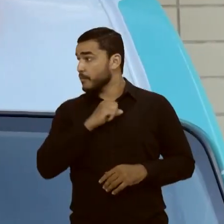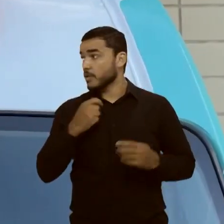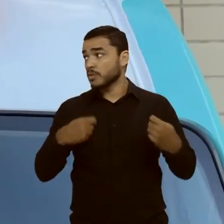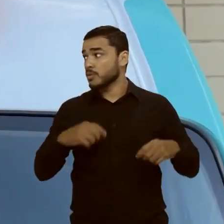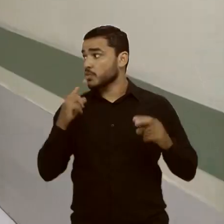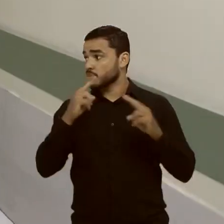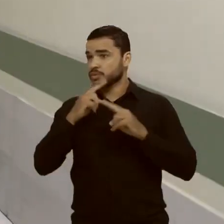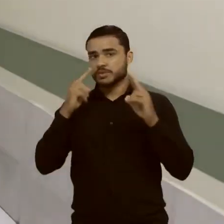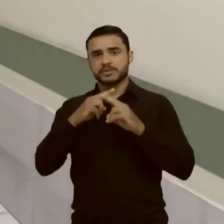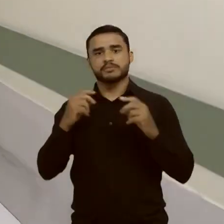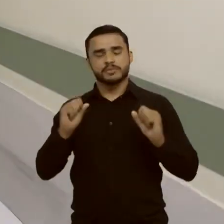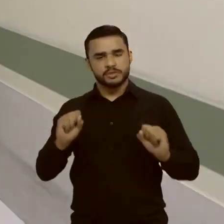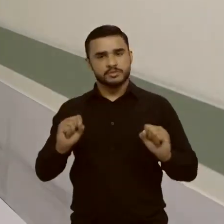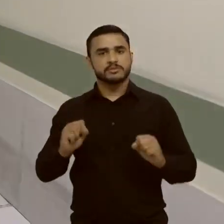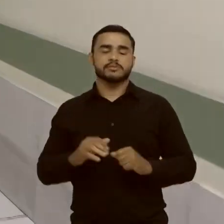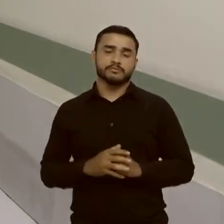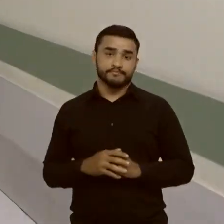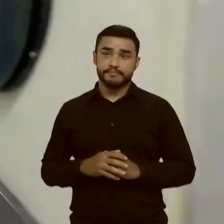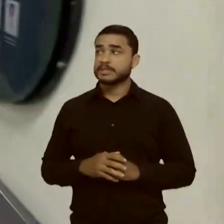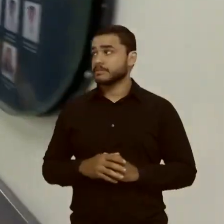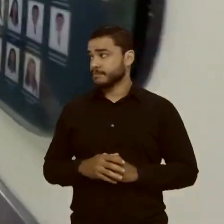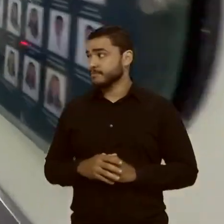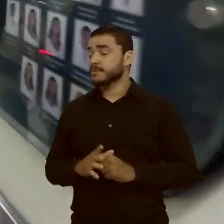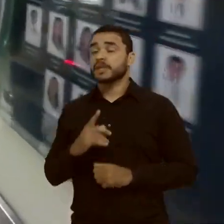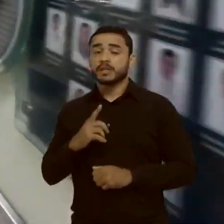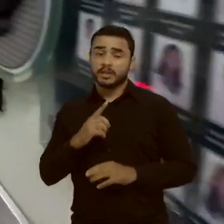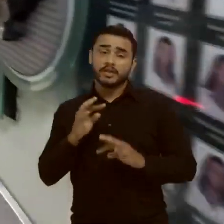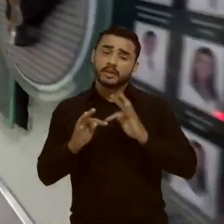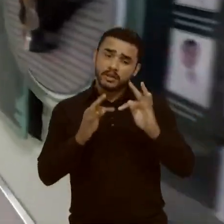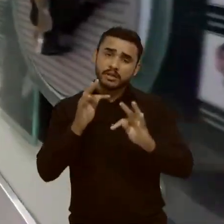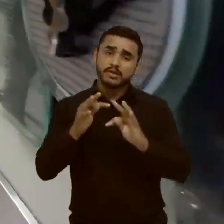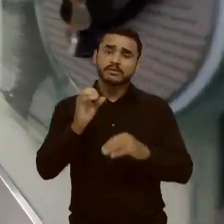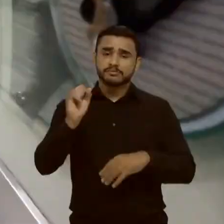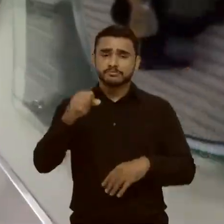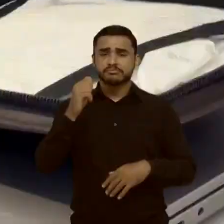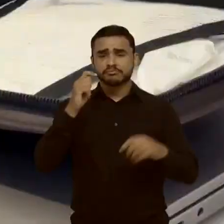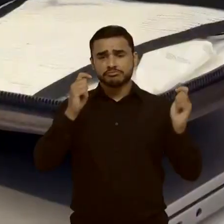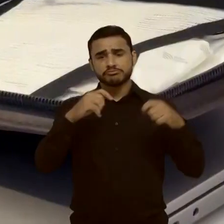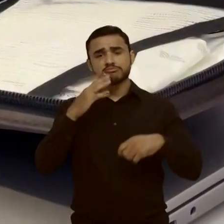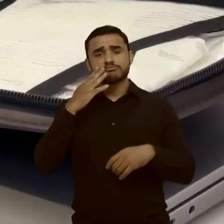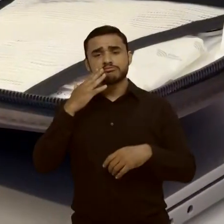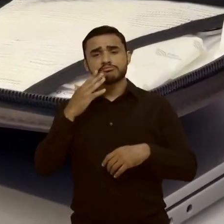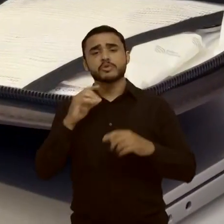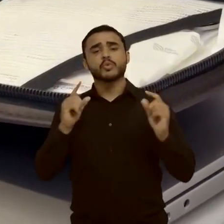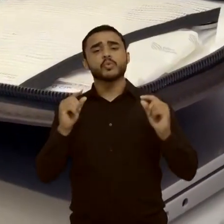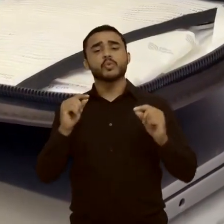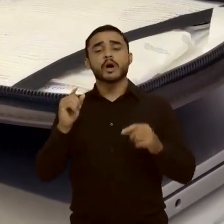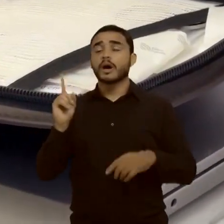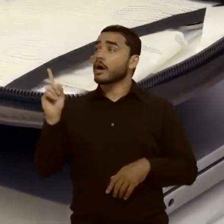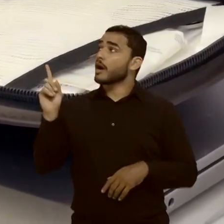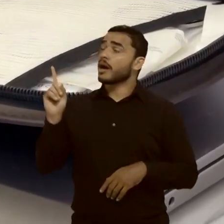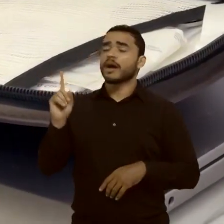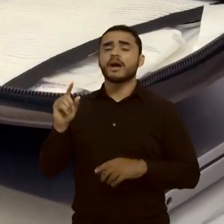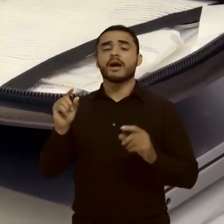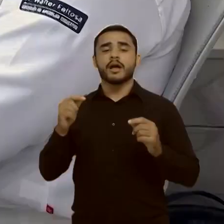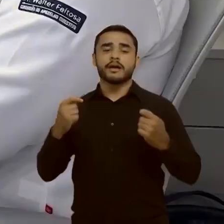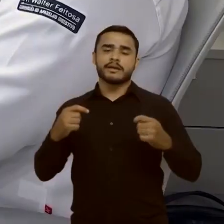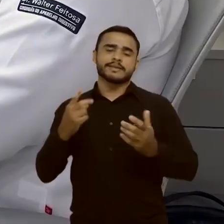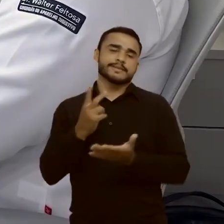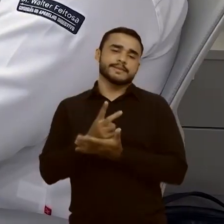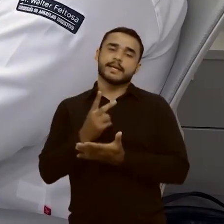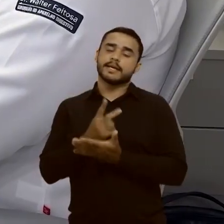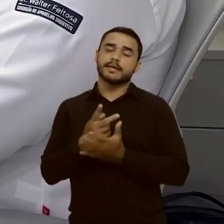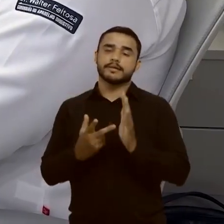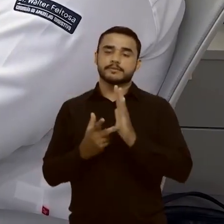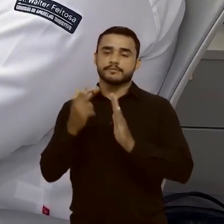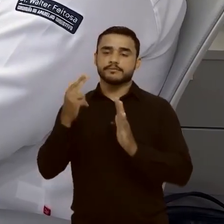riscos existem, mas o tratamento também, e ele é bastante eficaz. Geralmente, a indicação é cirúrgica. Sobre